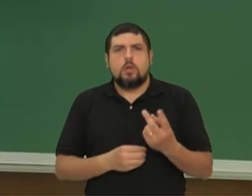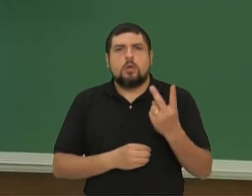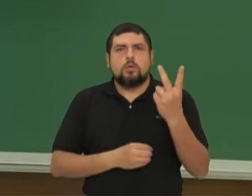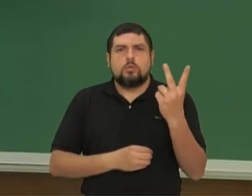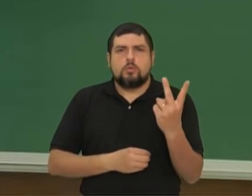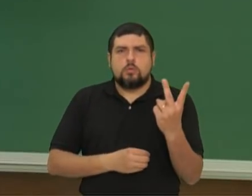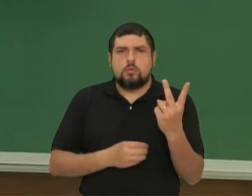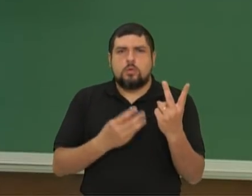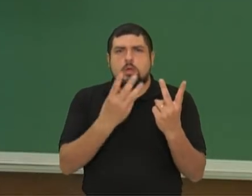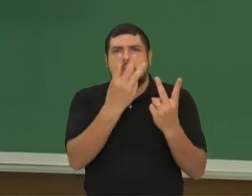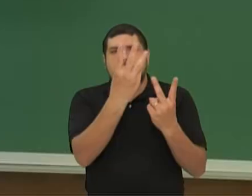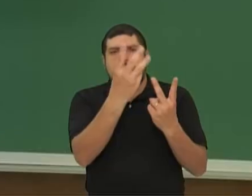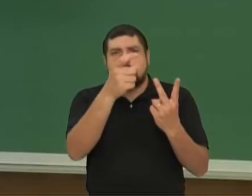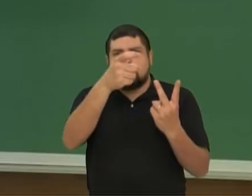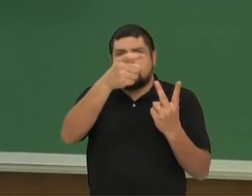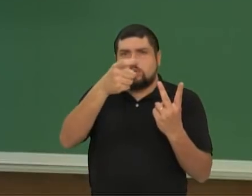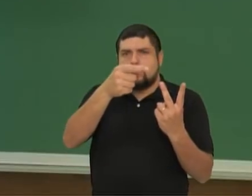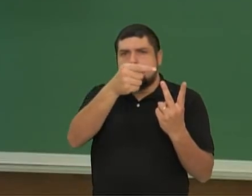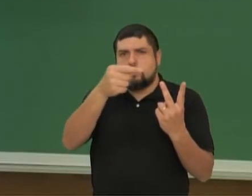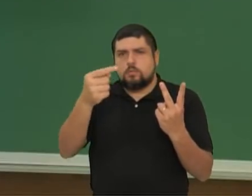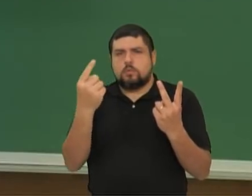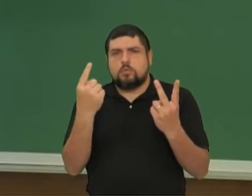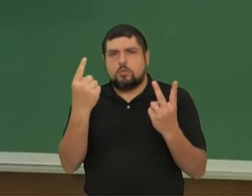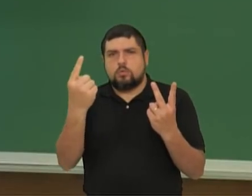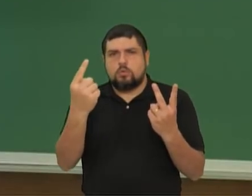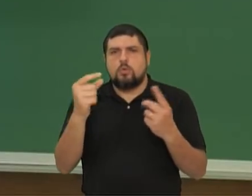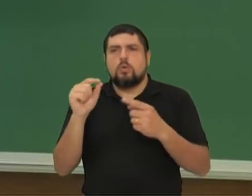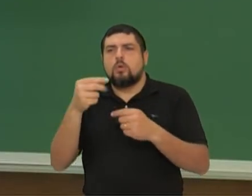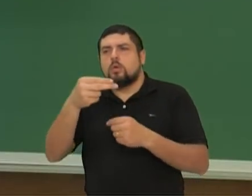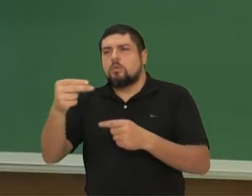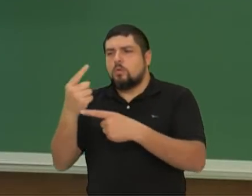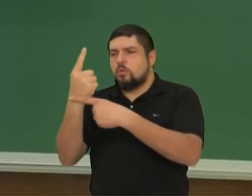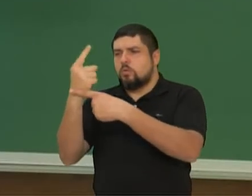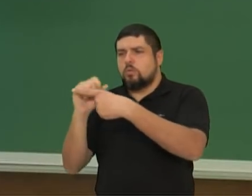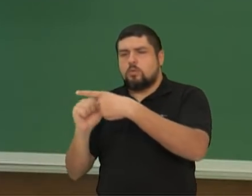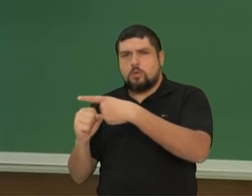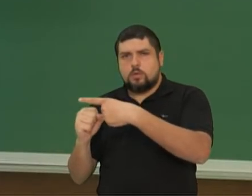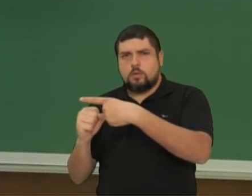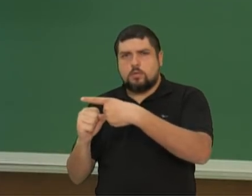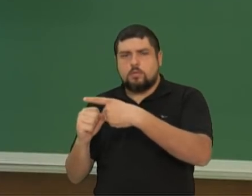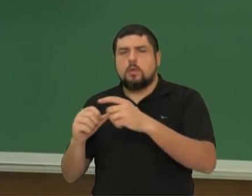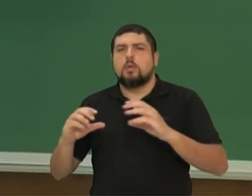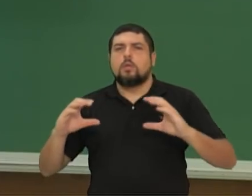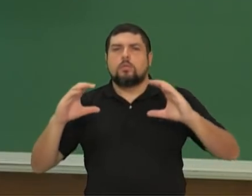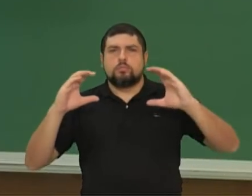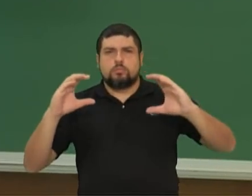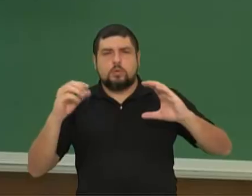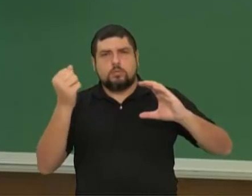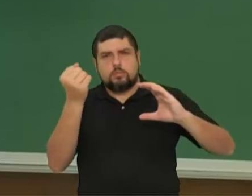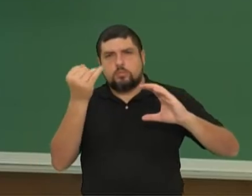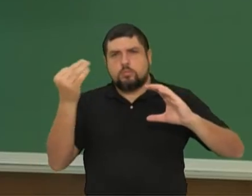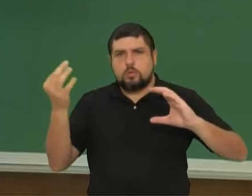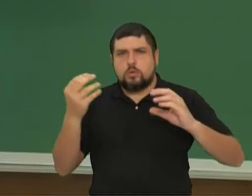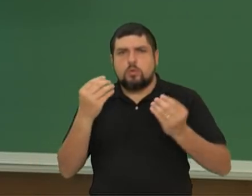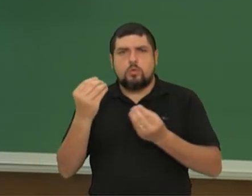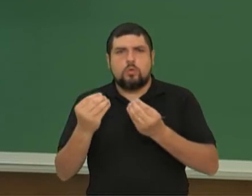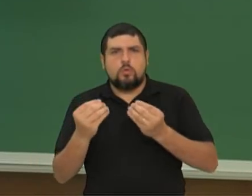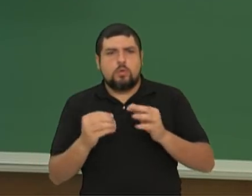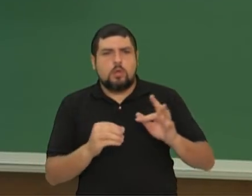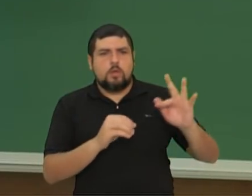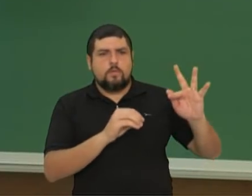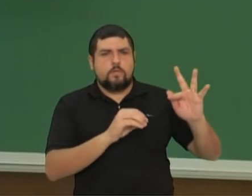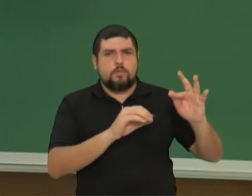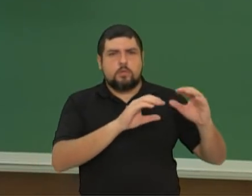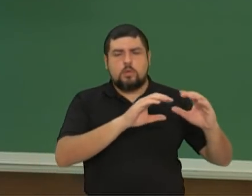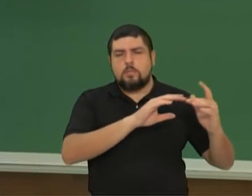a 3x menos 1 igual a 1/8. Isso é uma equação exponencial. Você sai da função e